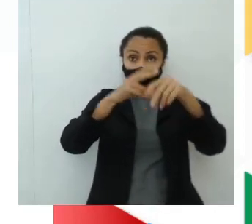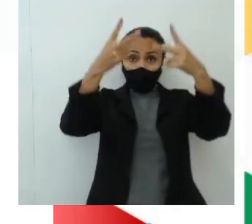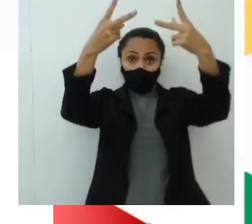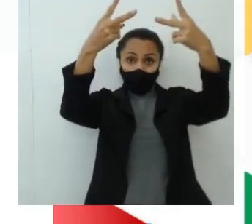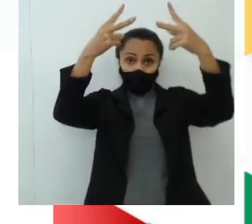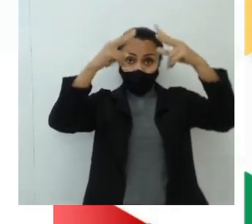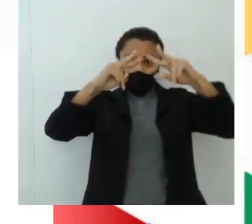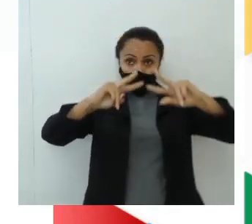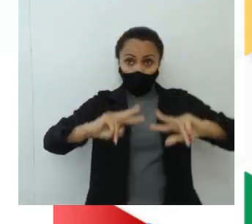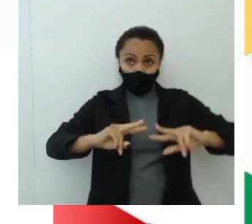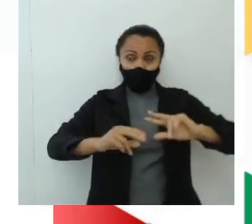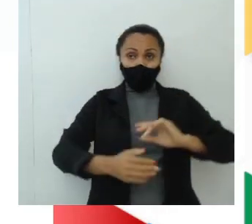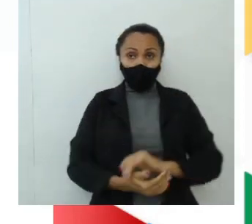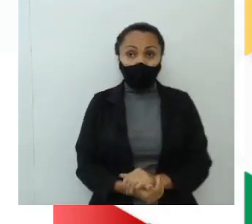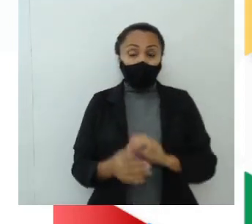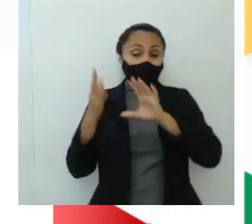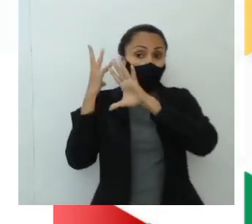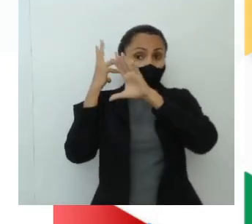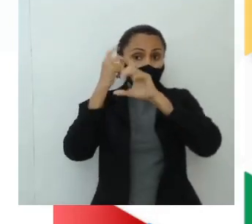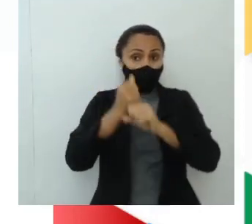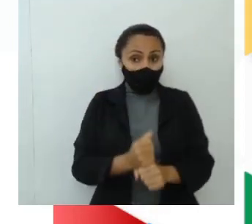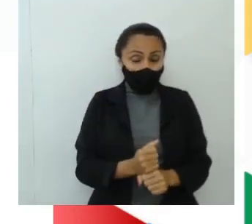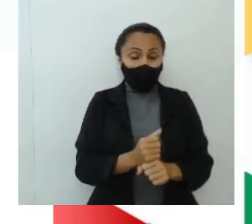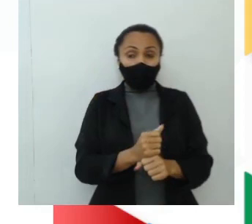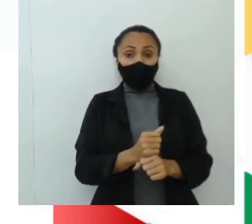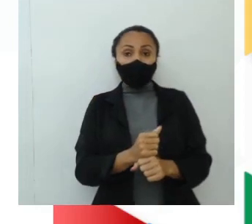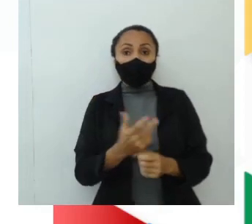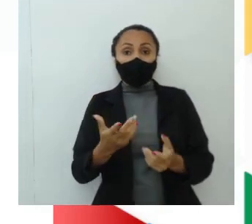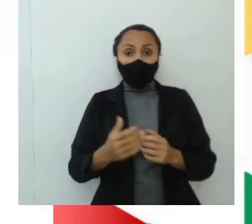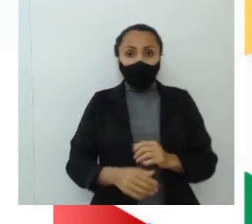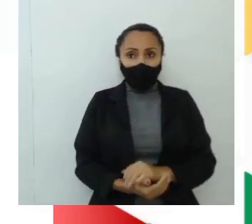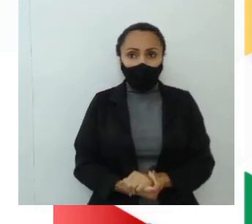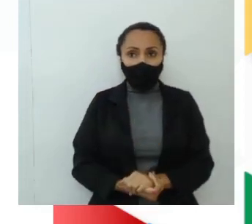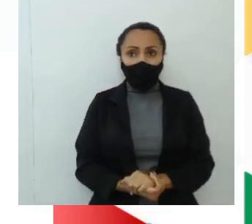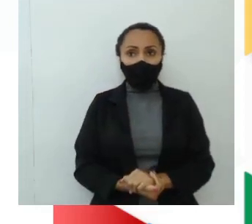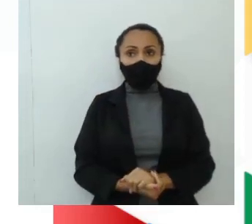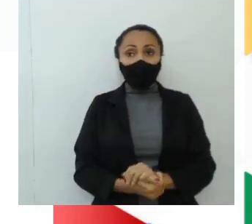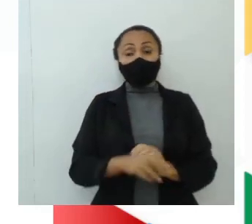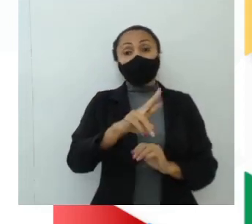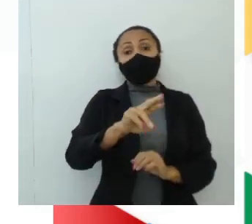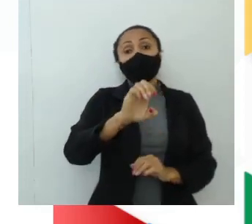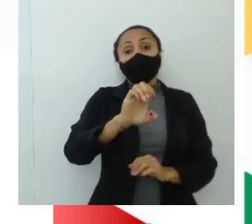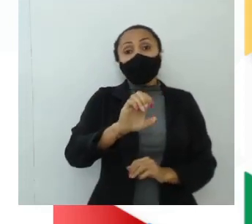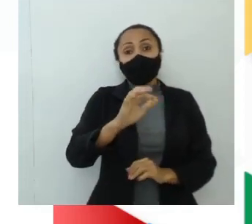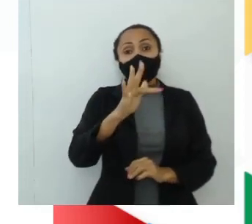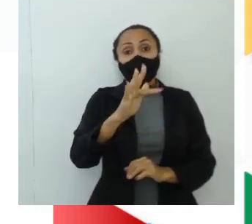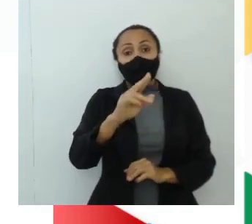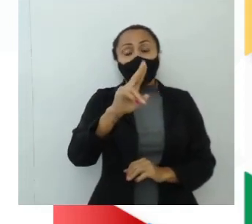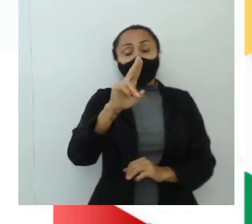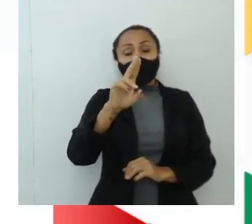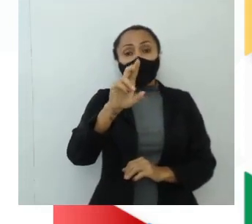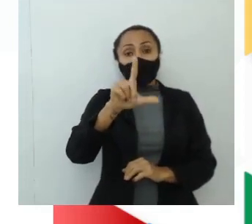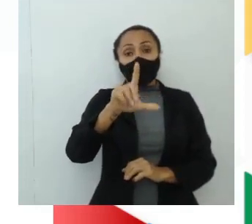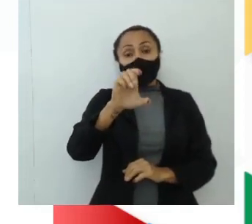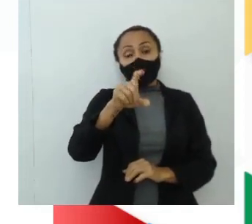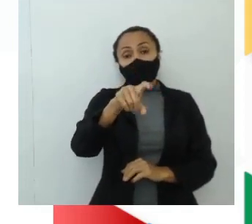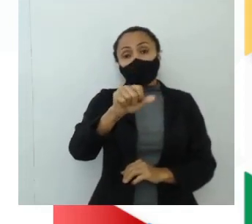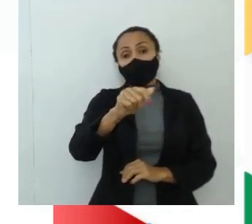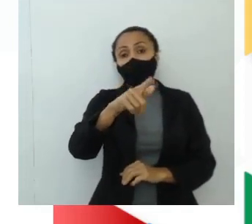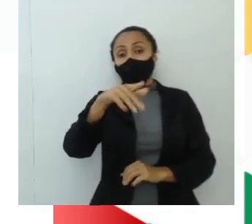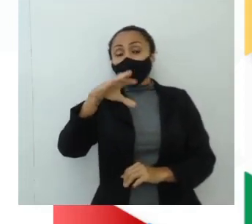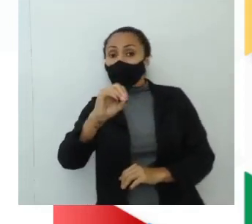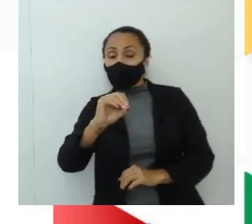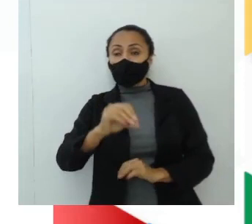é o resultado do verde. O nome disso é reflexão. Ele vai ser refletido, ele está lá em